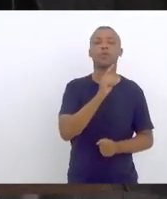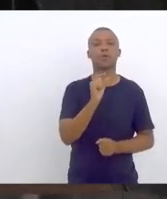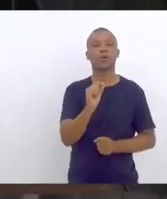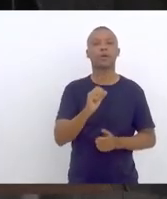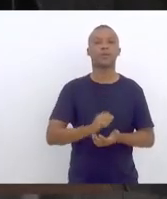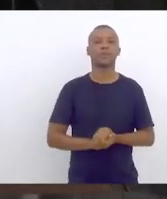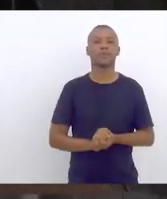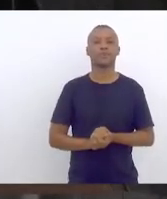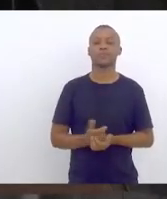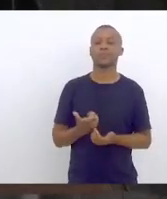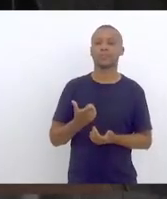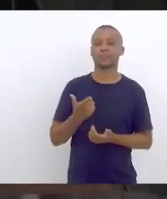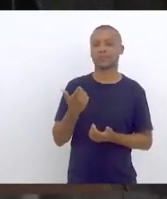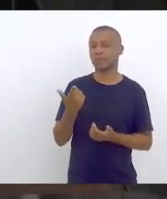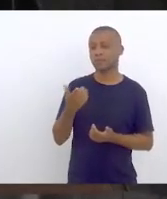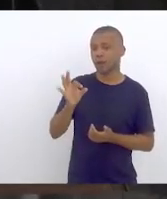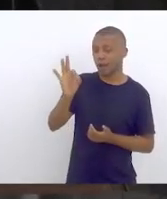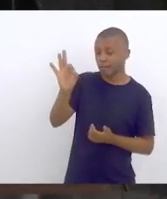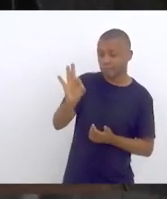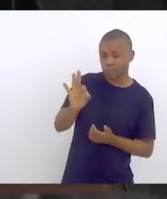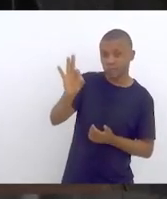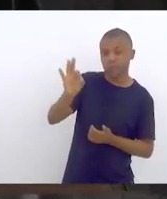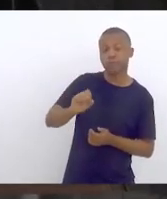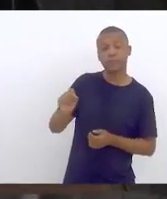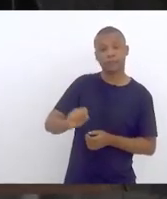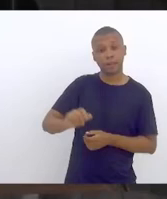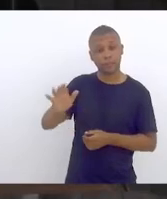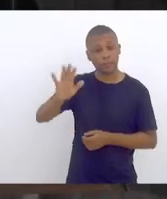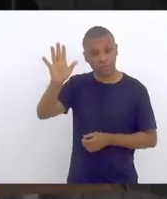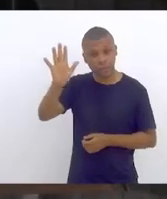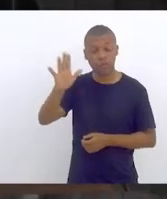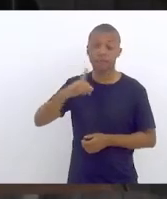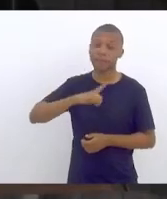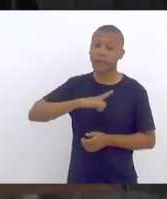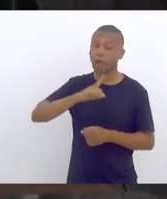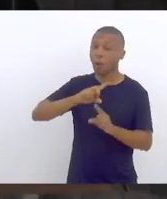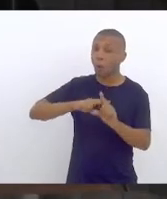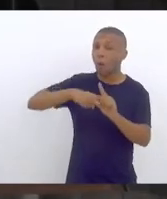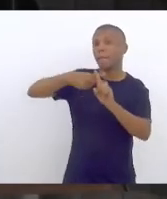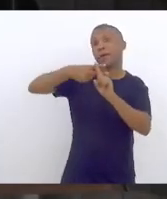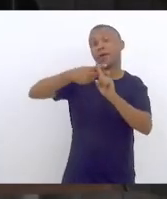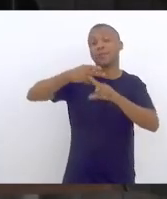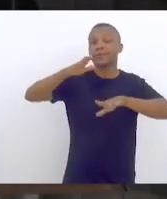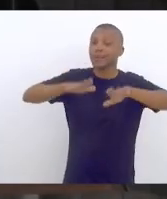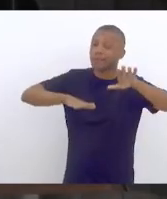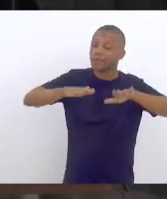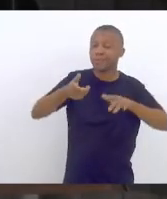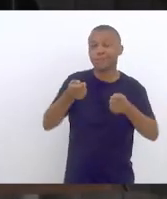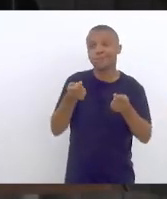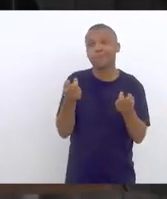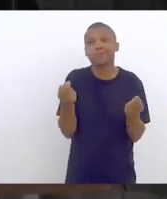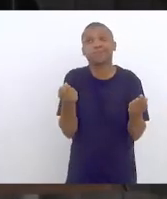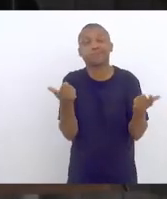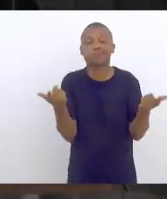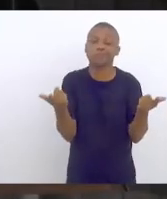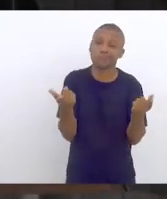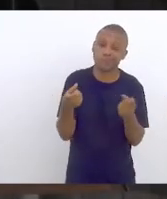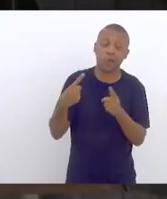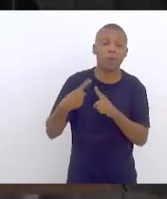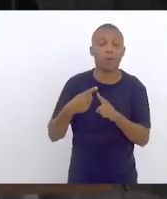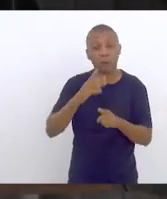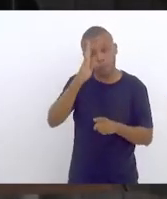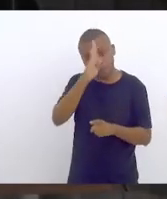do indicador inflacionário algum aumento real né que não será grande coisa talvez né porque o Brasil enfrenta ainda